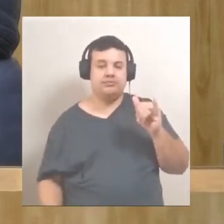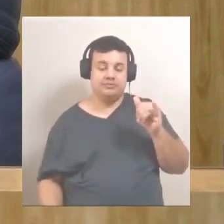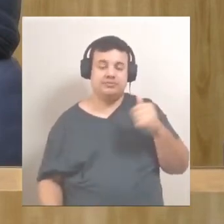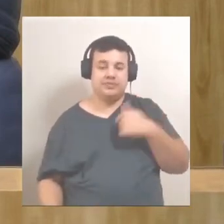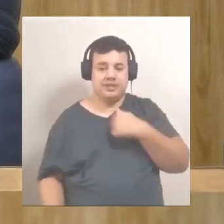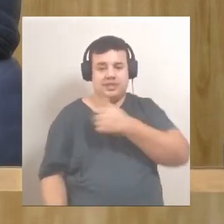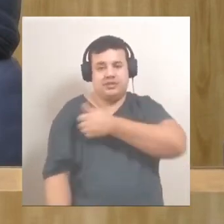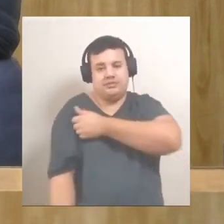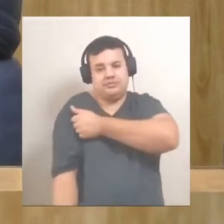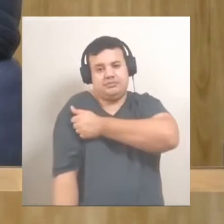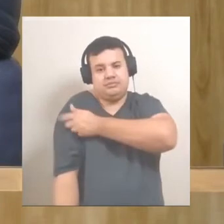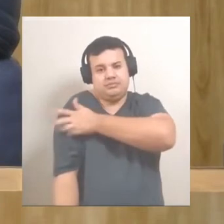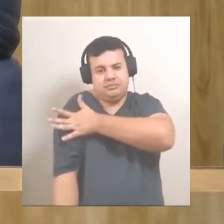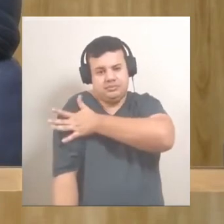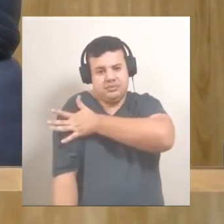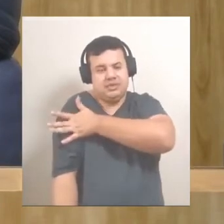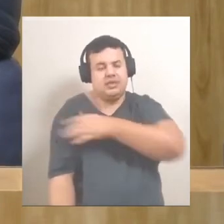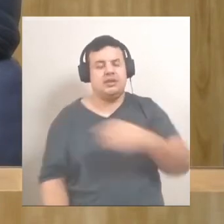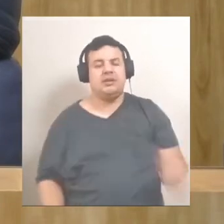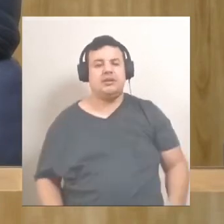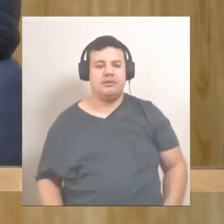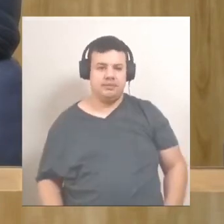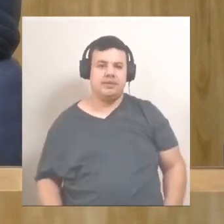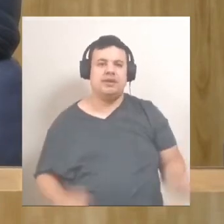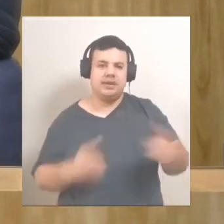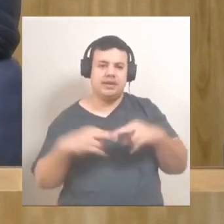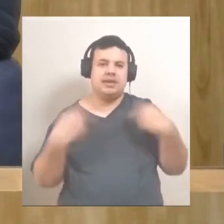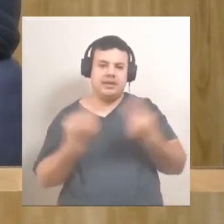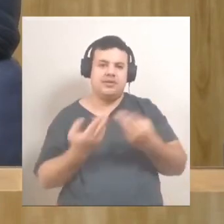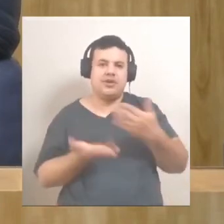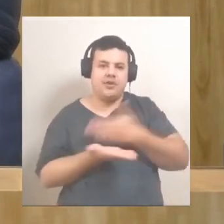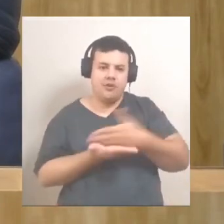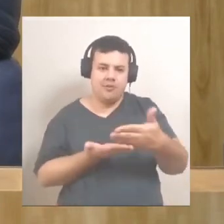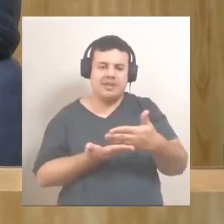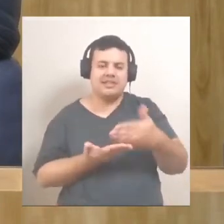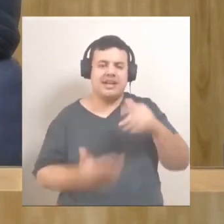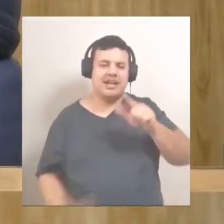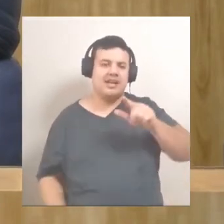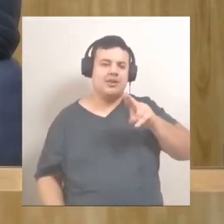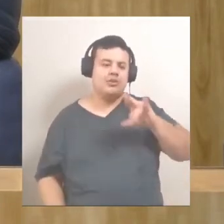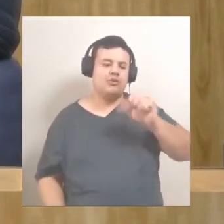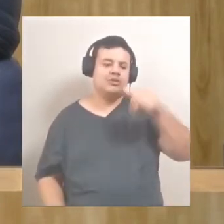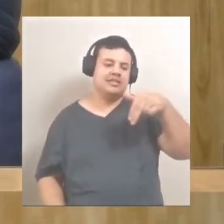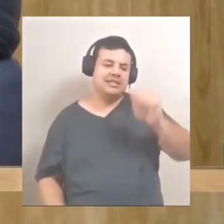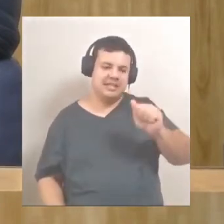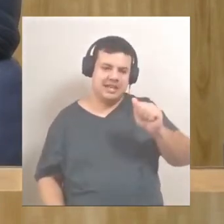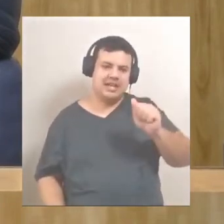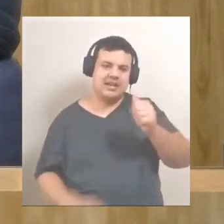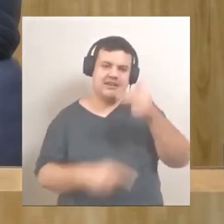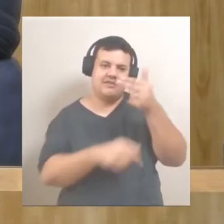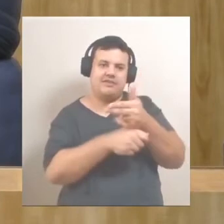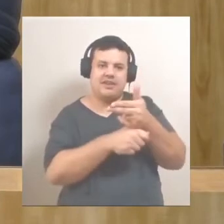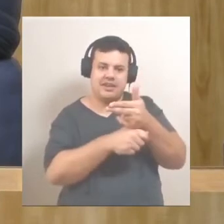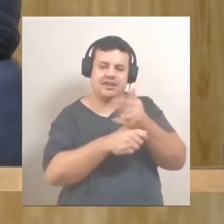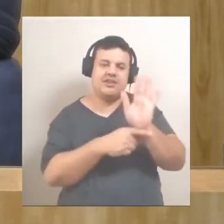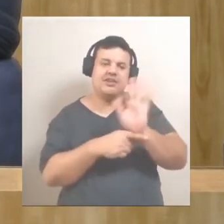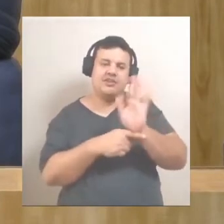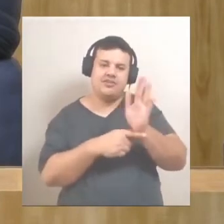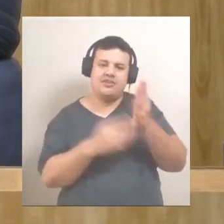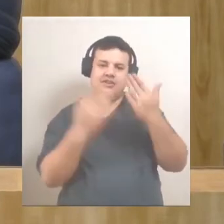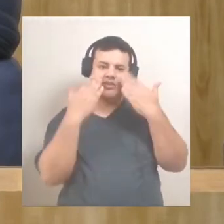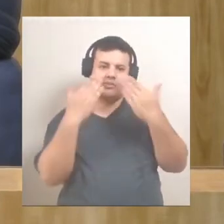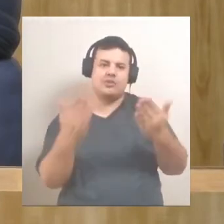bacana. Pouco antes de começar a sessão solene, a Luciana fez uma chamada de vídeo para me mostrar que estava tudo em